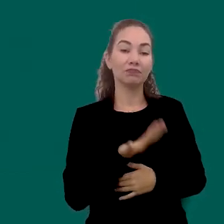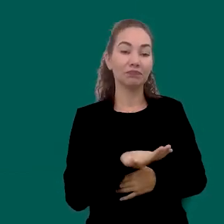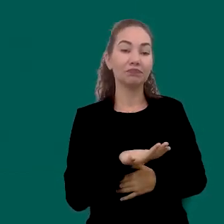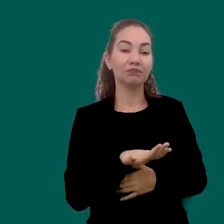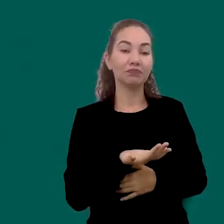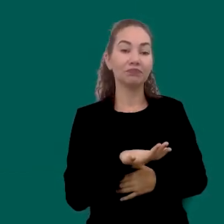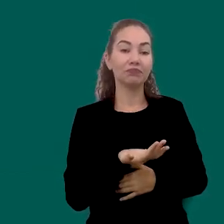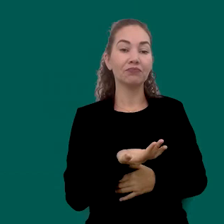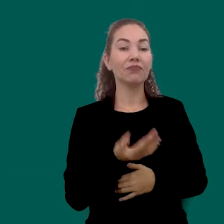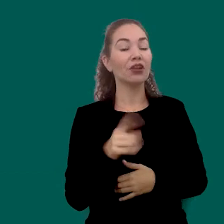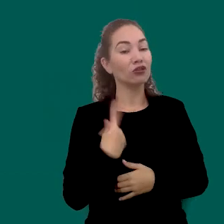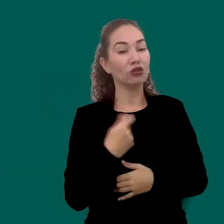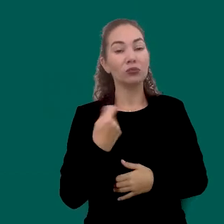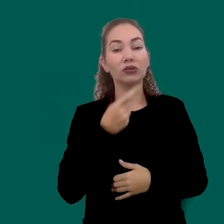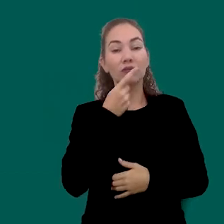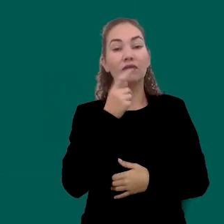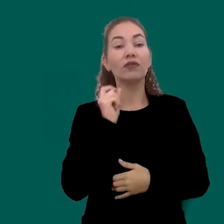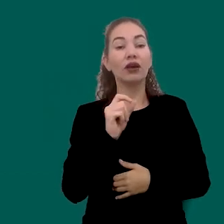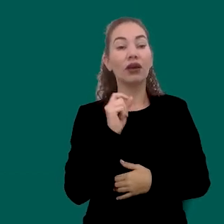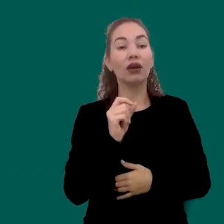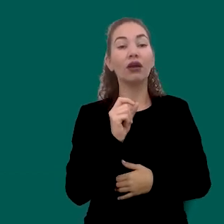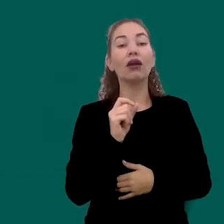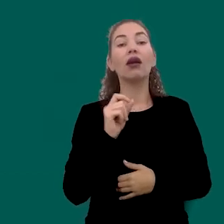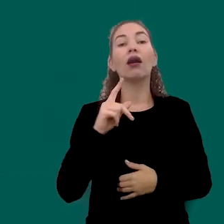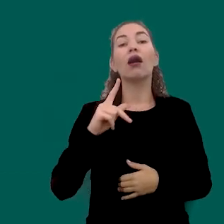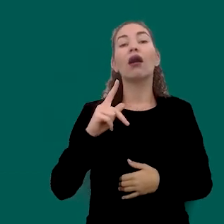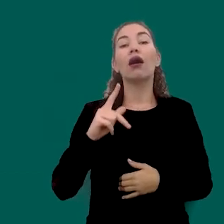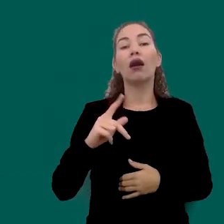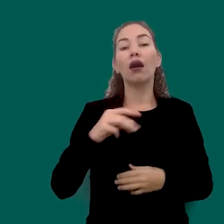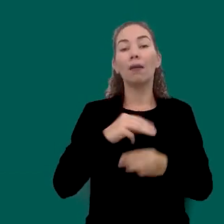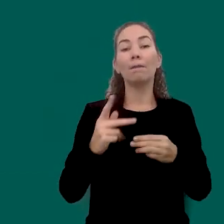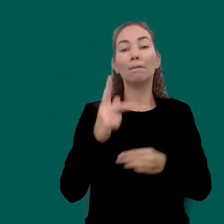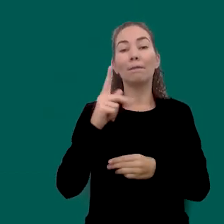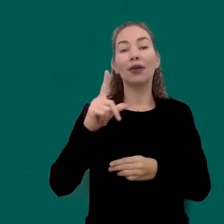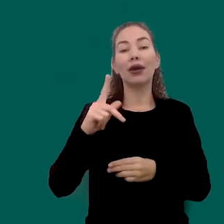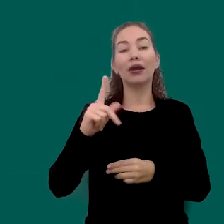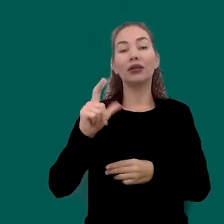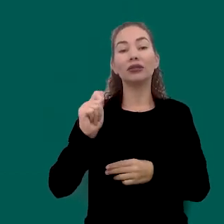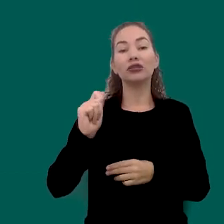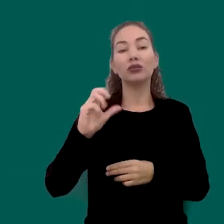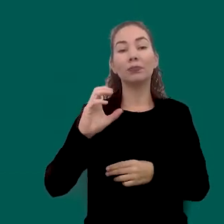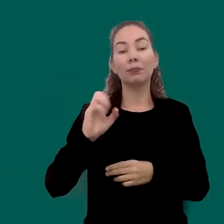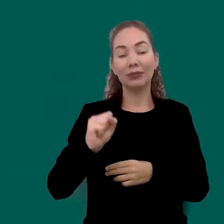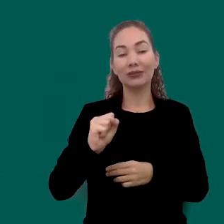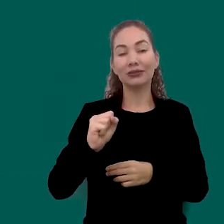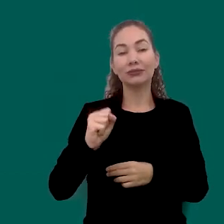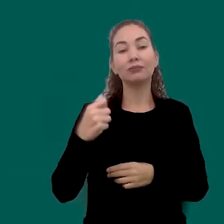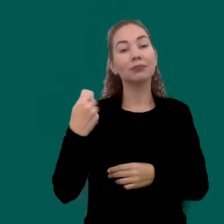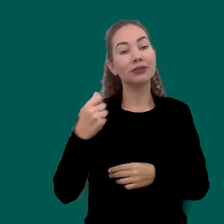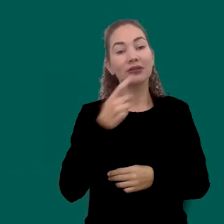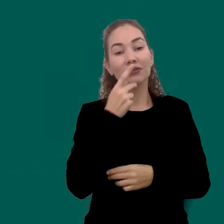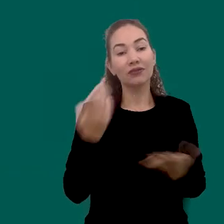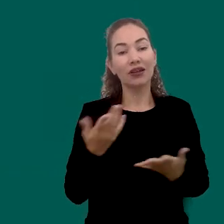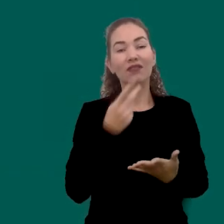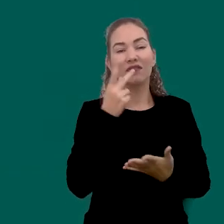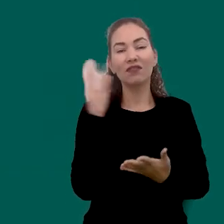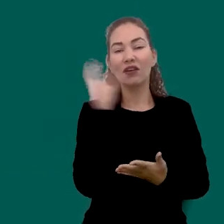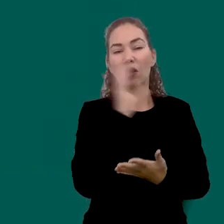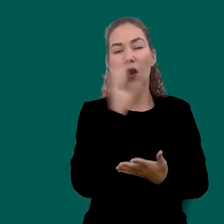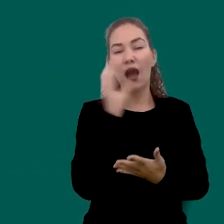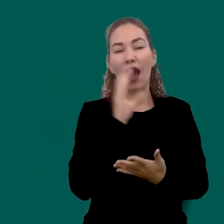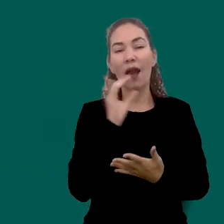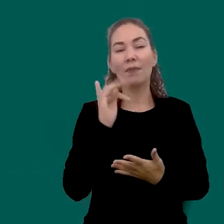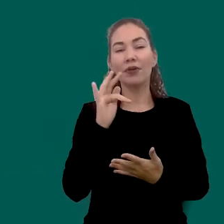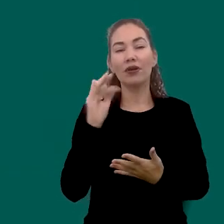a gente inegavelmente tem que falar, por exemplo, dos marketplaces, né? Que estão entrando. Né? A gente comentou rapidamente sobre a